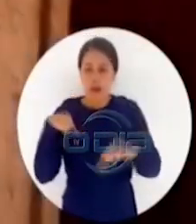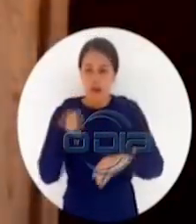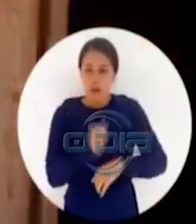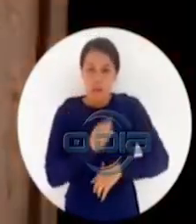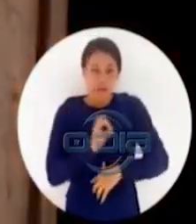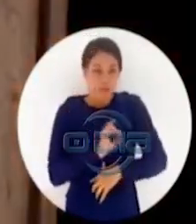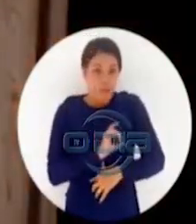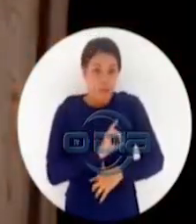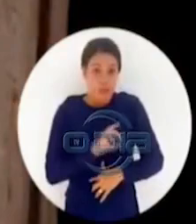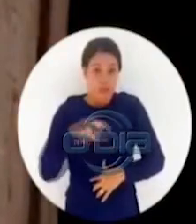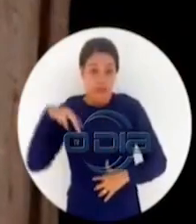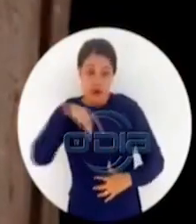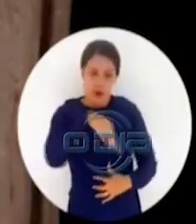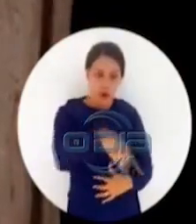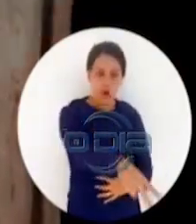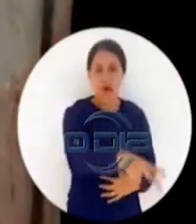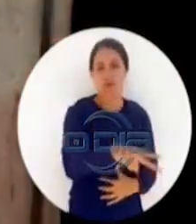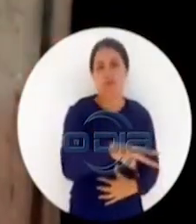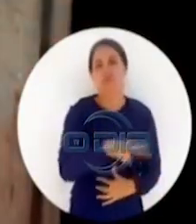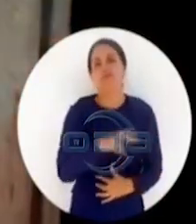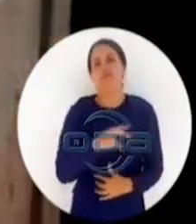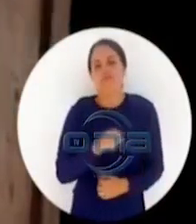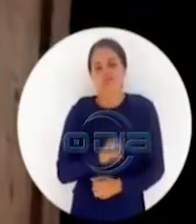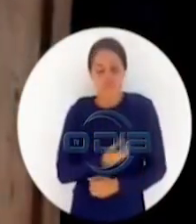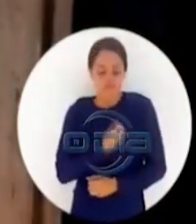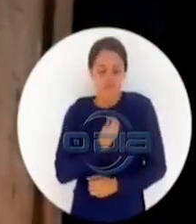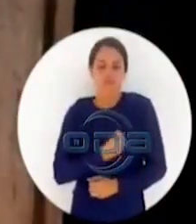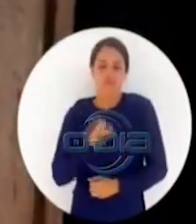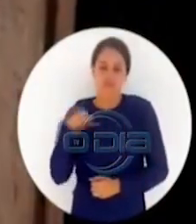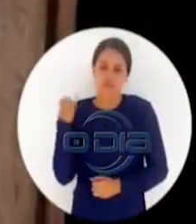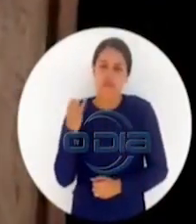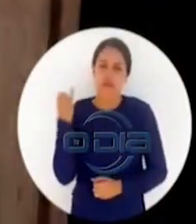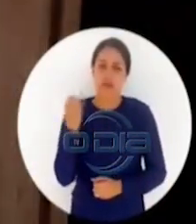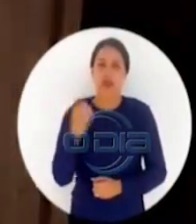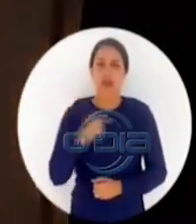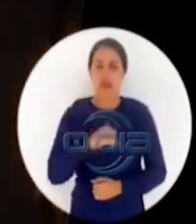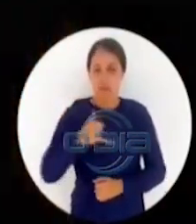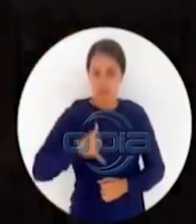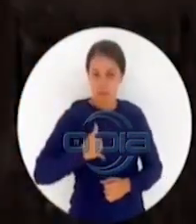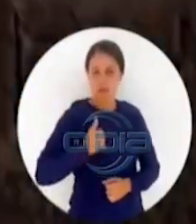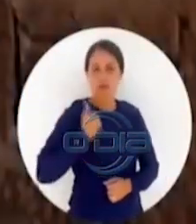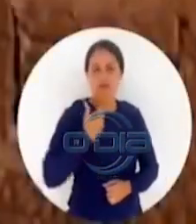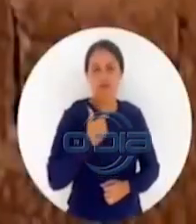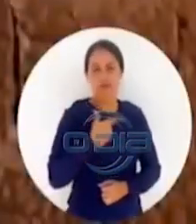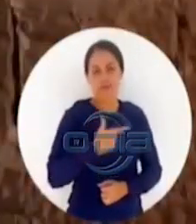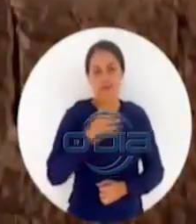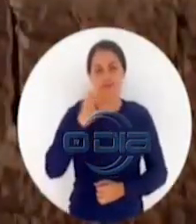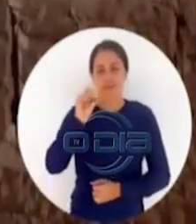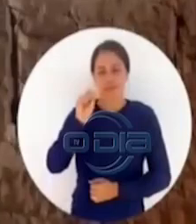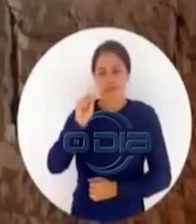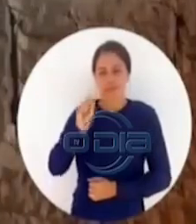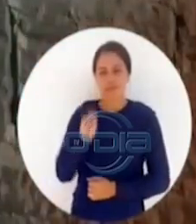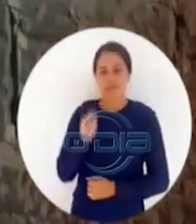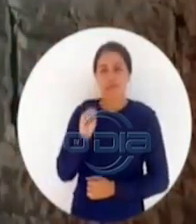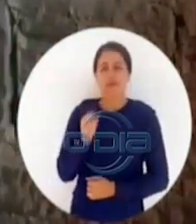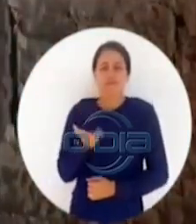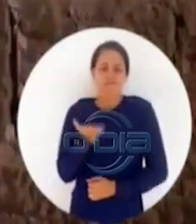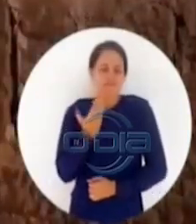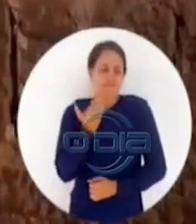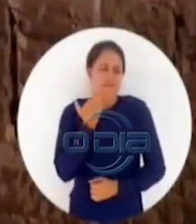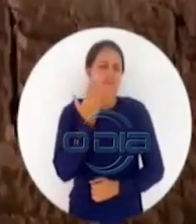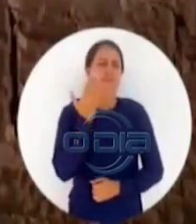qualquer momento a gente sair correndo, pelo menos salvar nossas vidas, né? Que é o mais importante. E eu tenho 28 anos